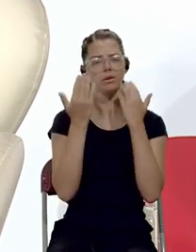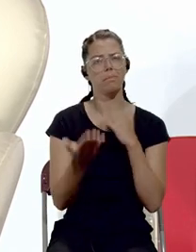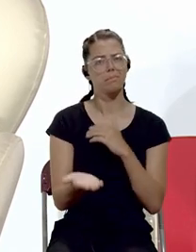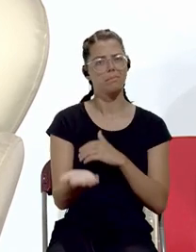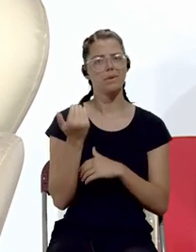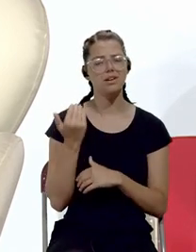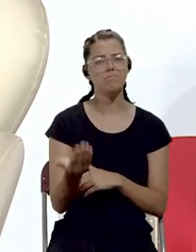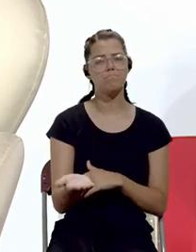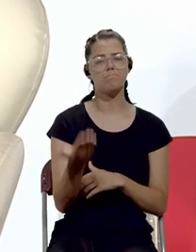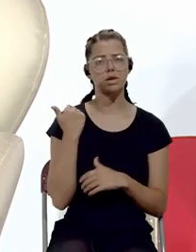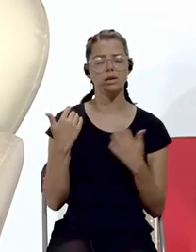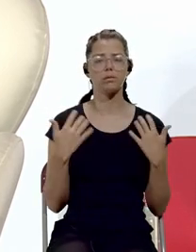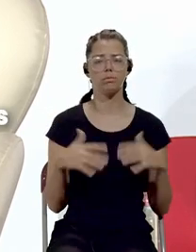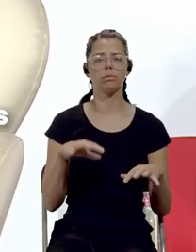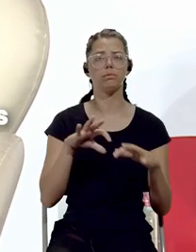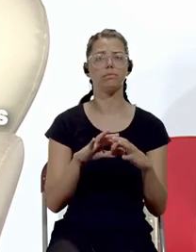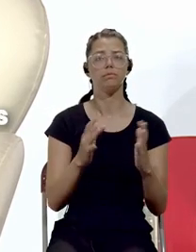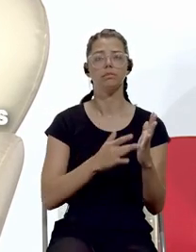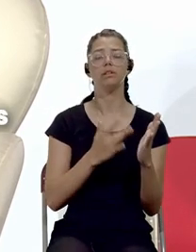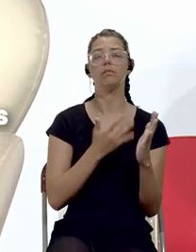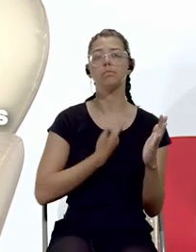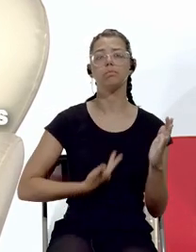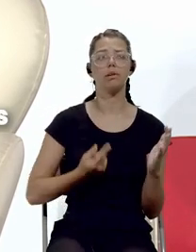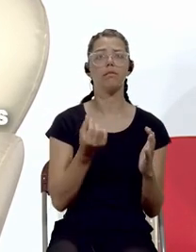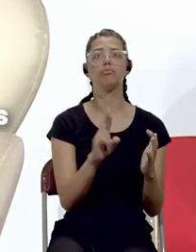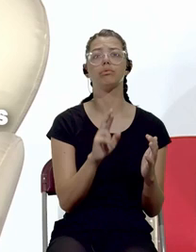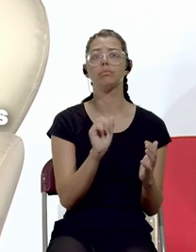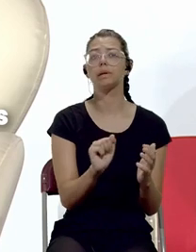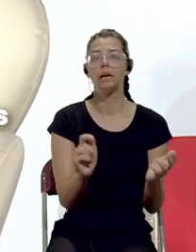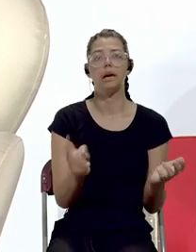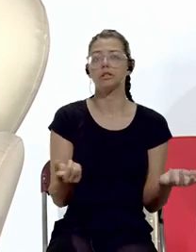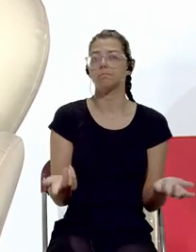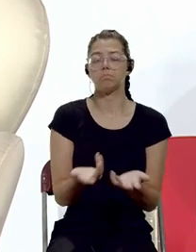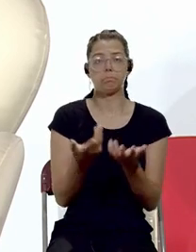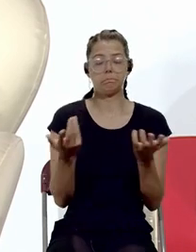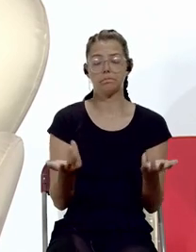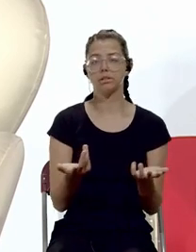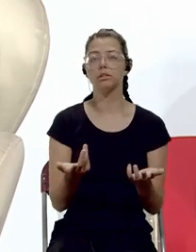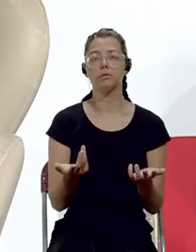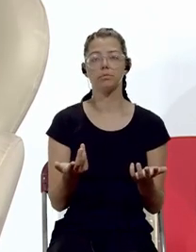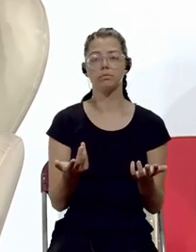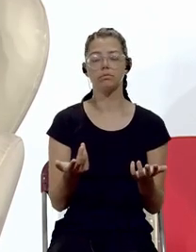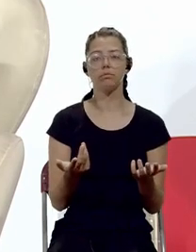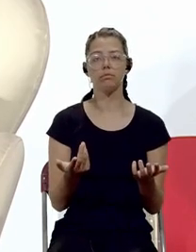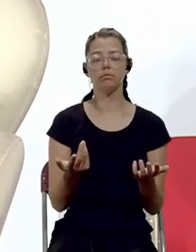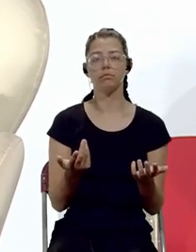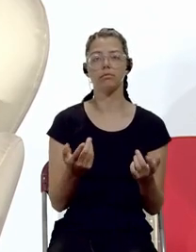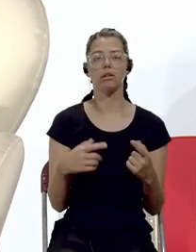temos sobre o valor do livro antigo, até porque isso permite ter algum